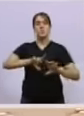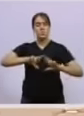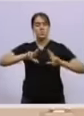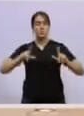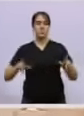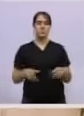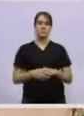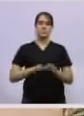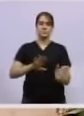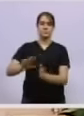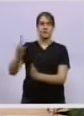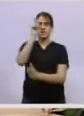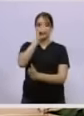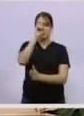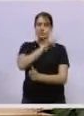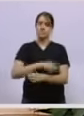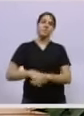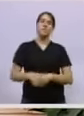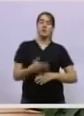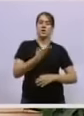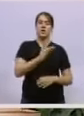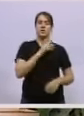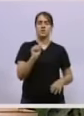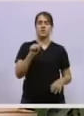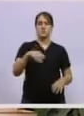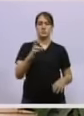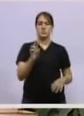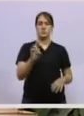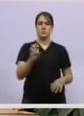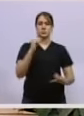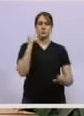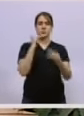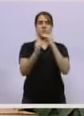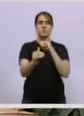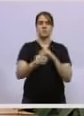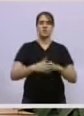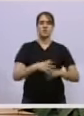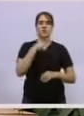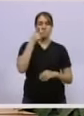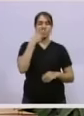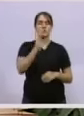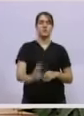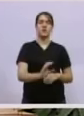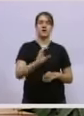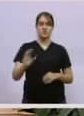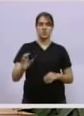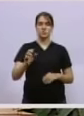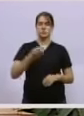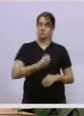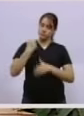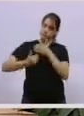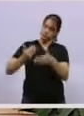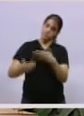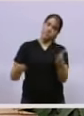Recorda-se do garoto André, com seu e-mail desconcertante, nos confessando que ele é cristão a vida inteira, mas